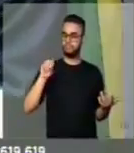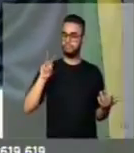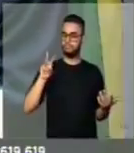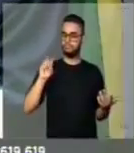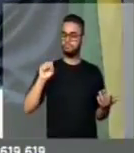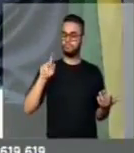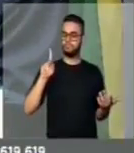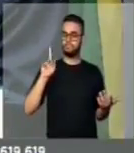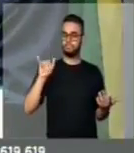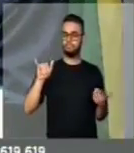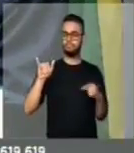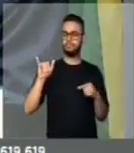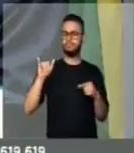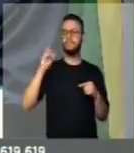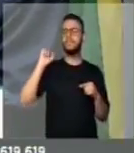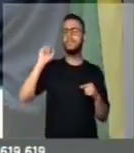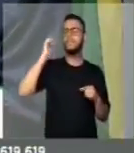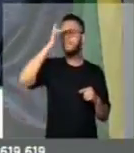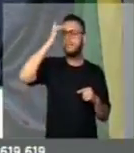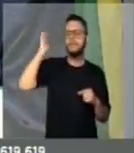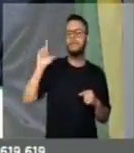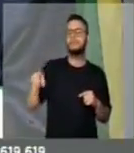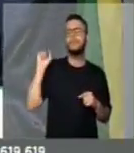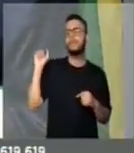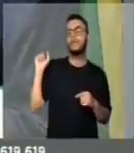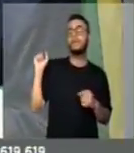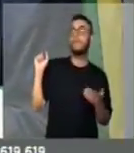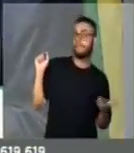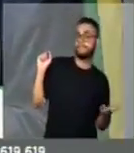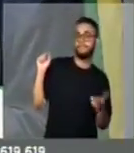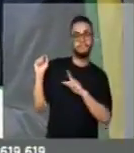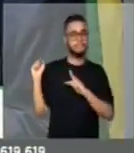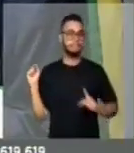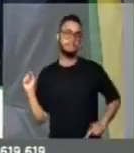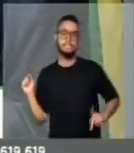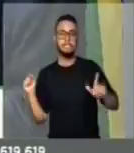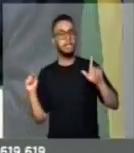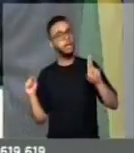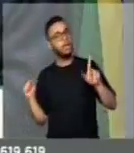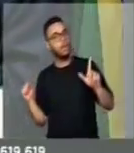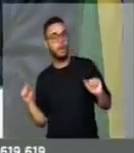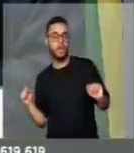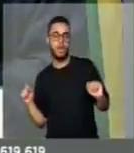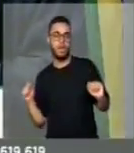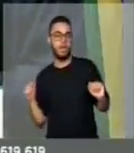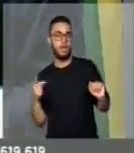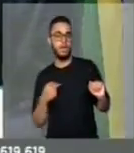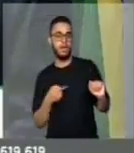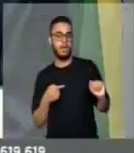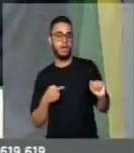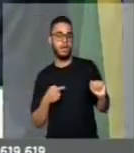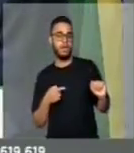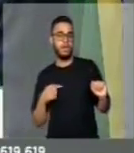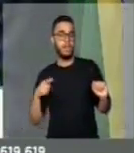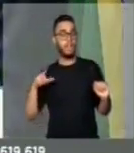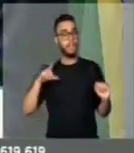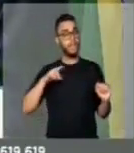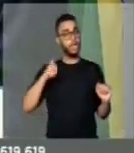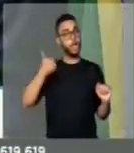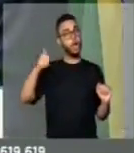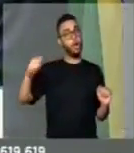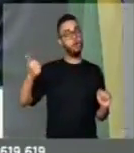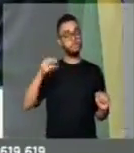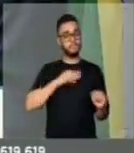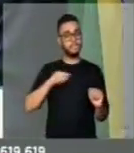Nomeado por quem? Pelo presidente Lula. 9 dos 11 ministros do